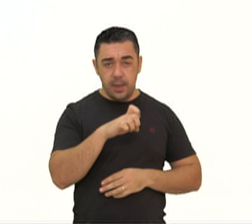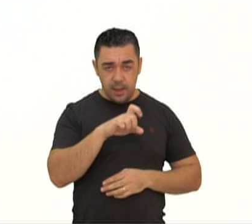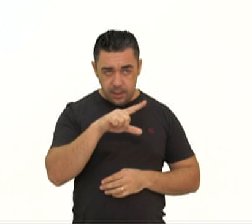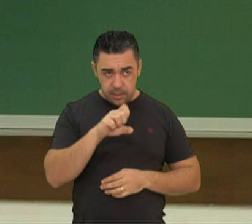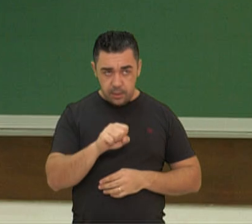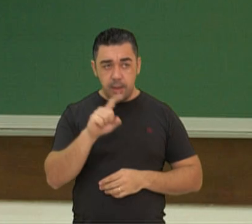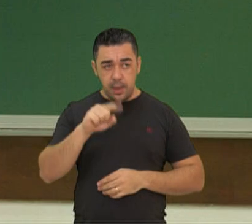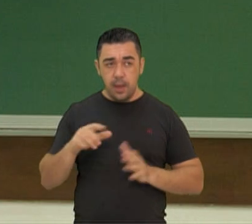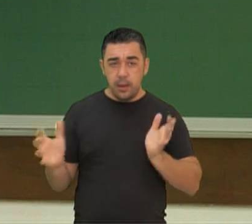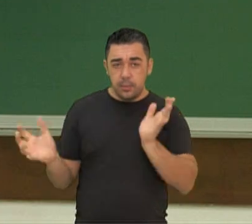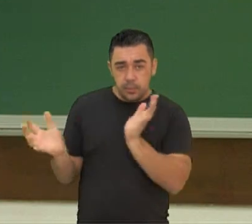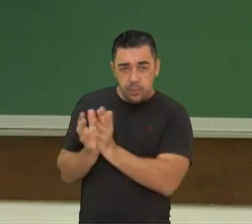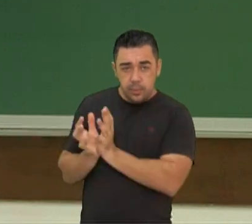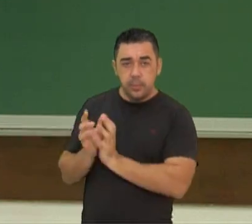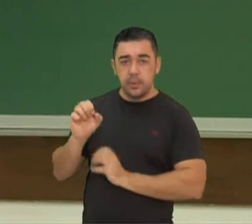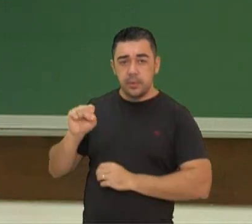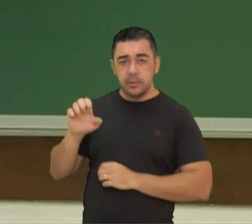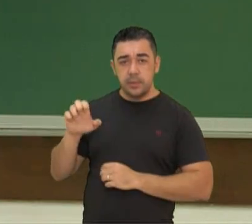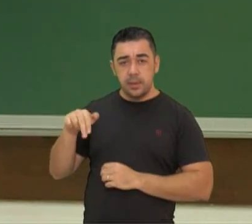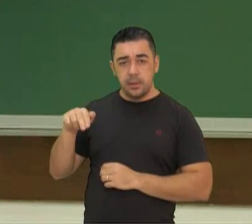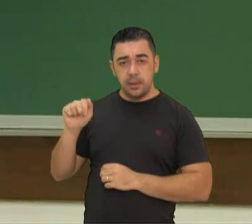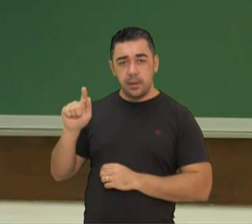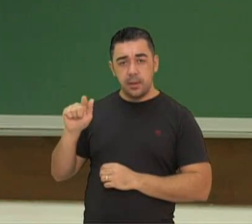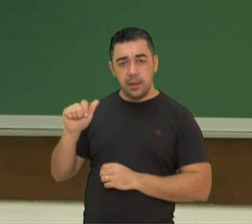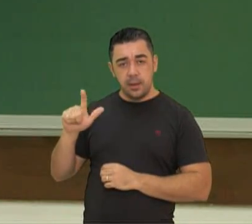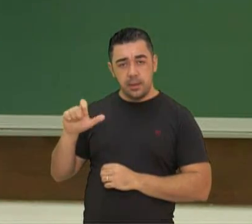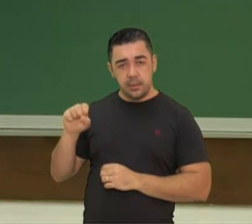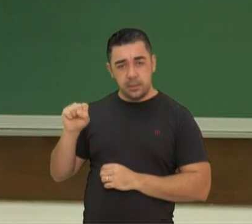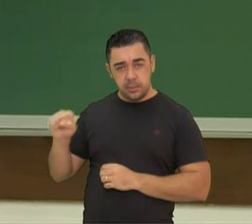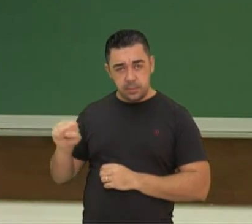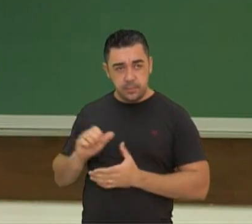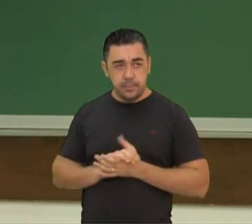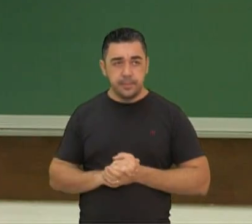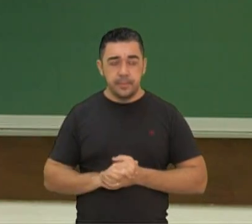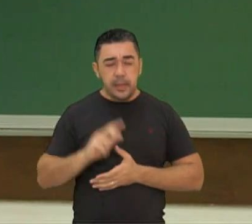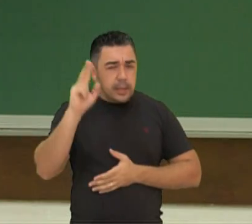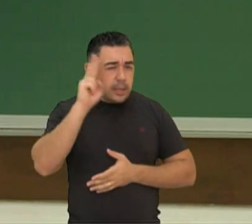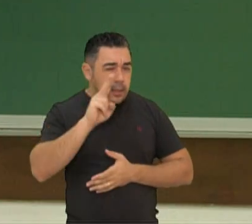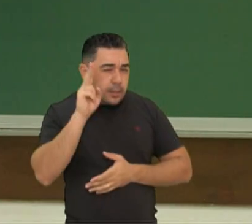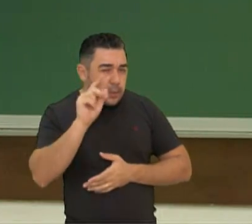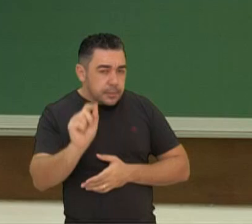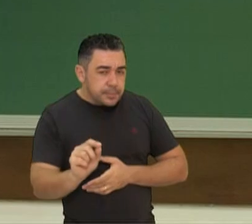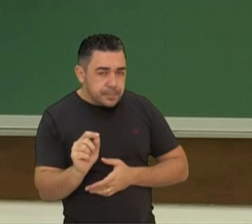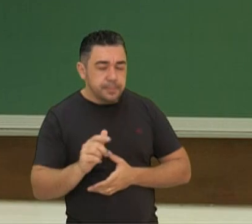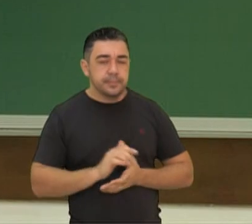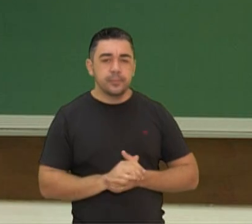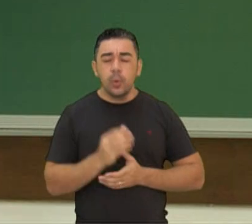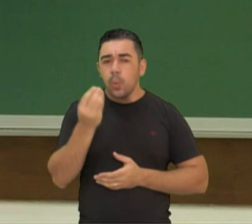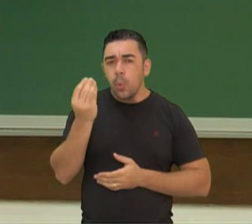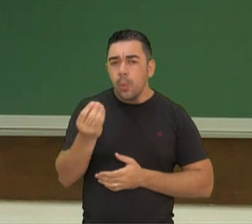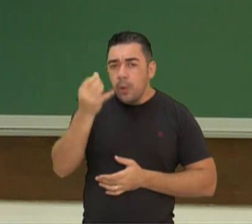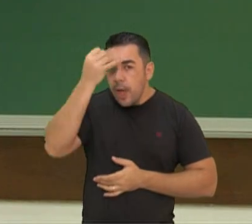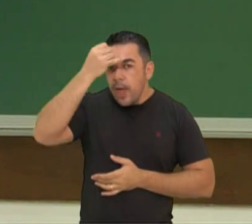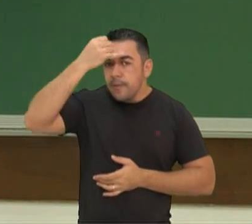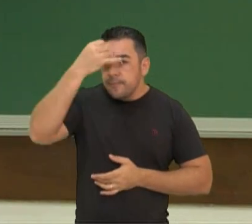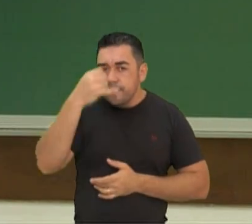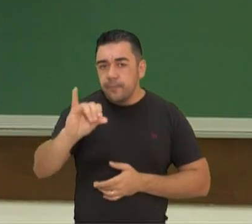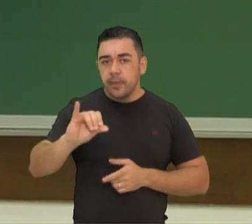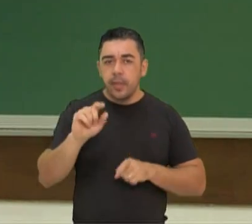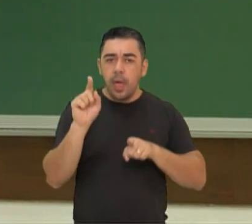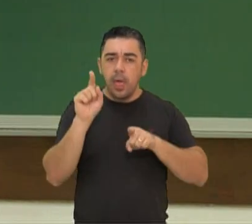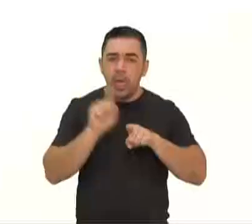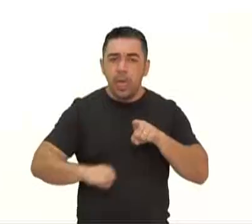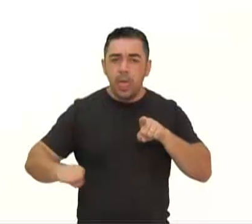senegaleses. Tudo bem? Podemos continuar? Olha lá, relembrando. Como evitar a repetição de